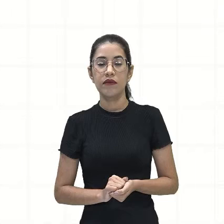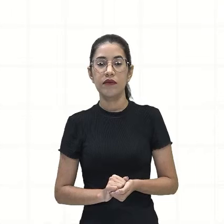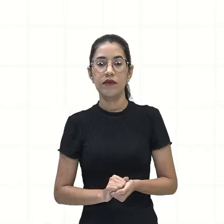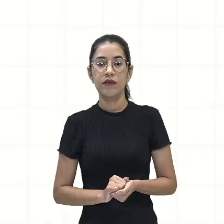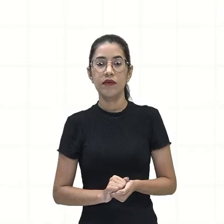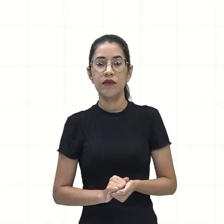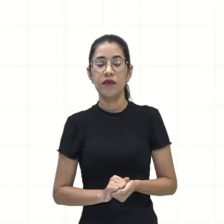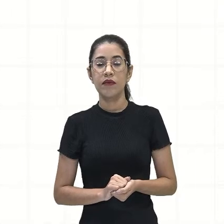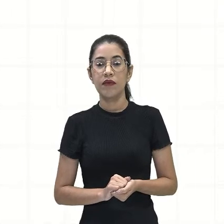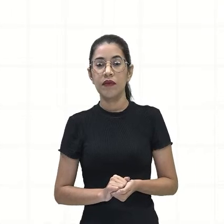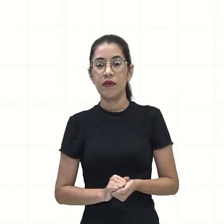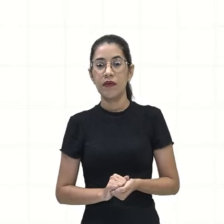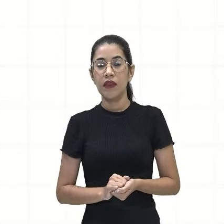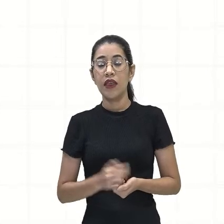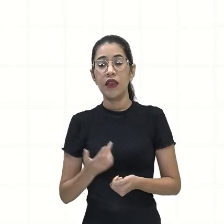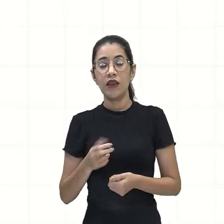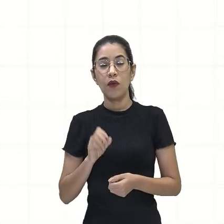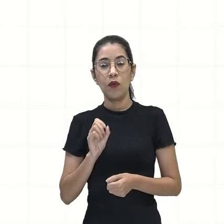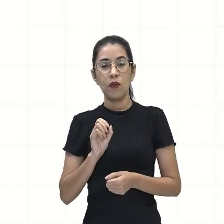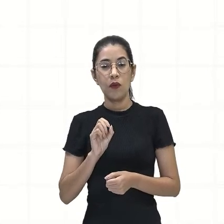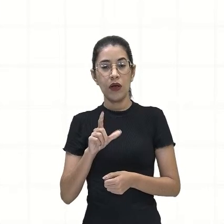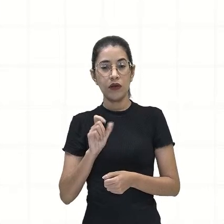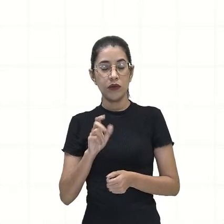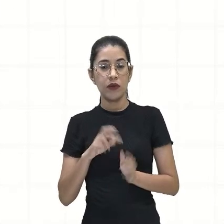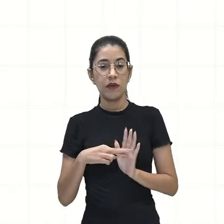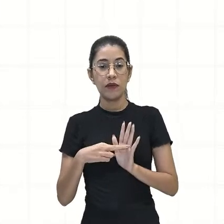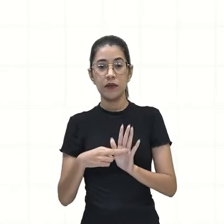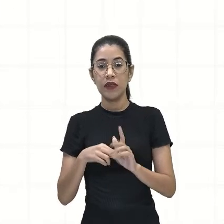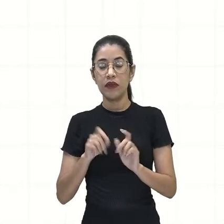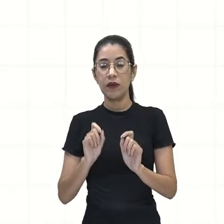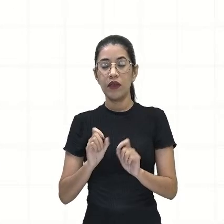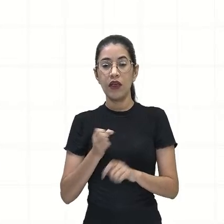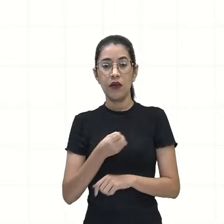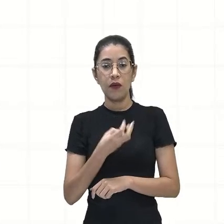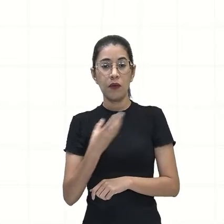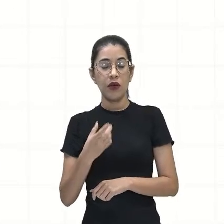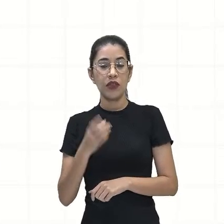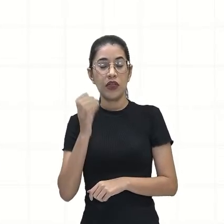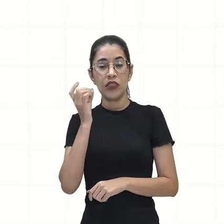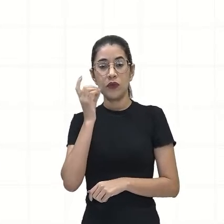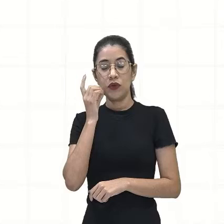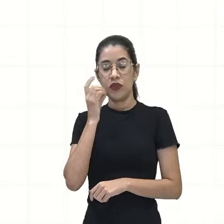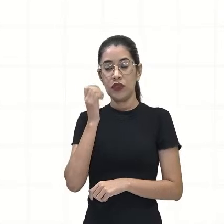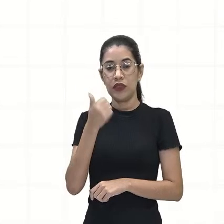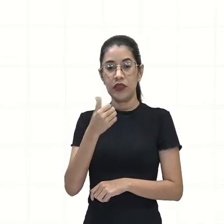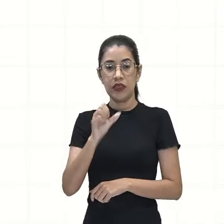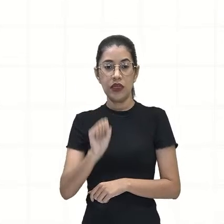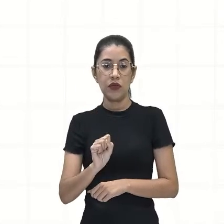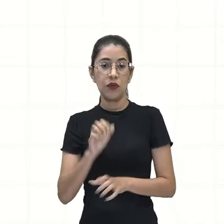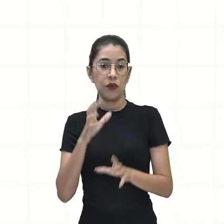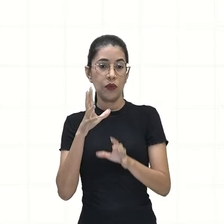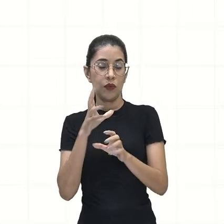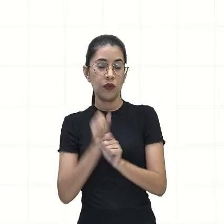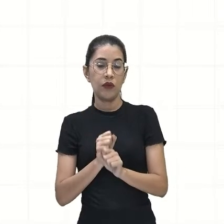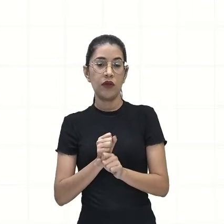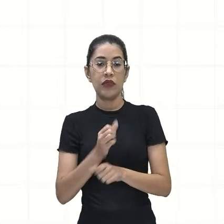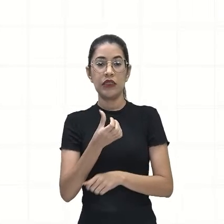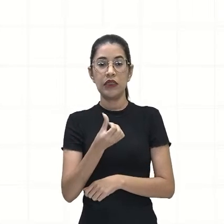provavelmente esse azul aqui, ele está representando que no dia 18 nós tivemos um total